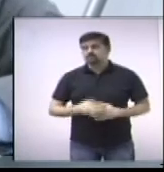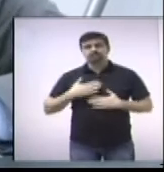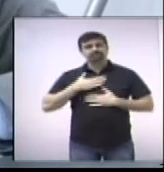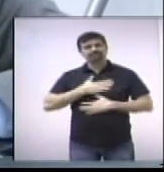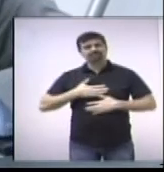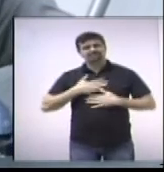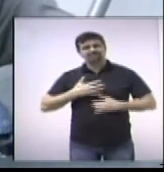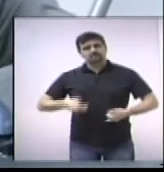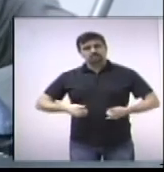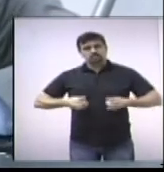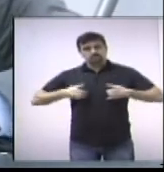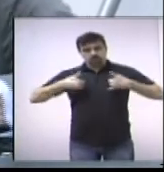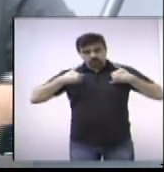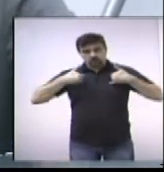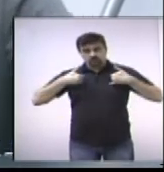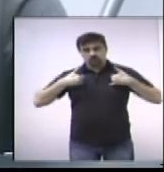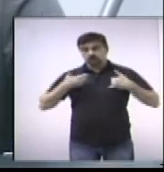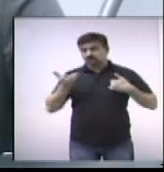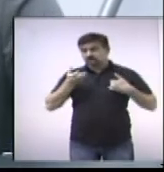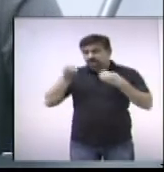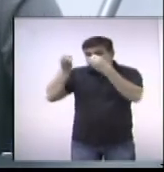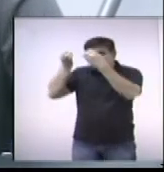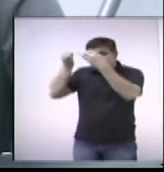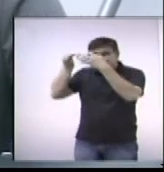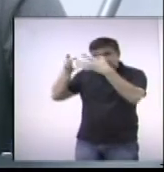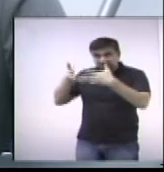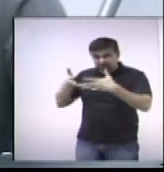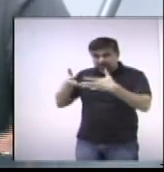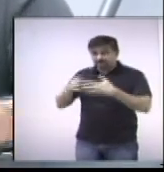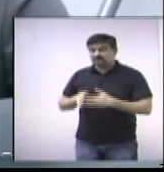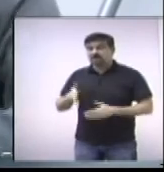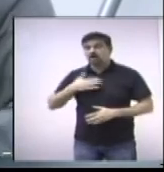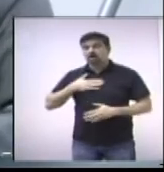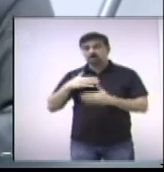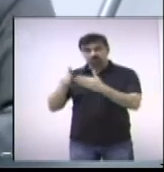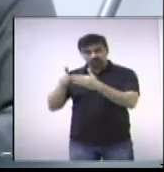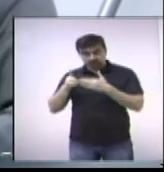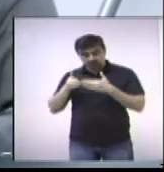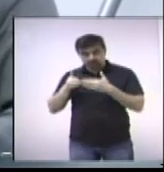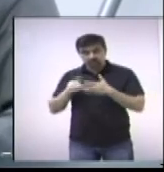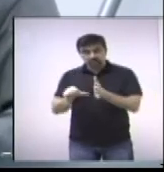muito orgulho comentar essa moção. Primeiro que